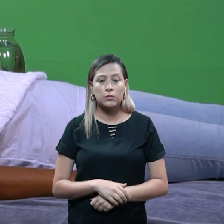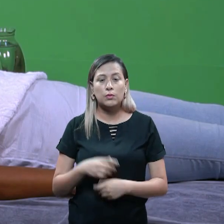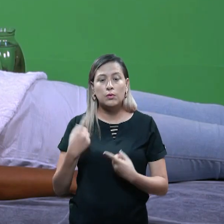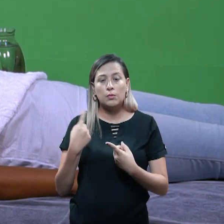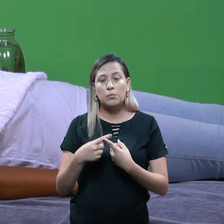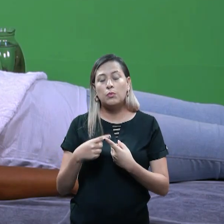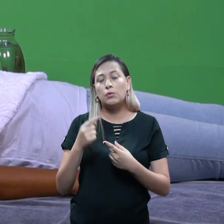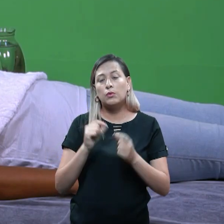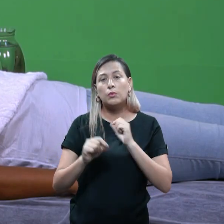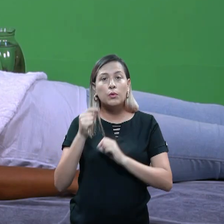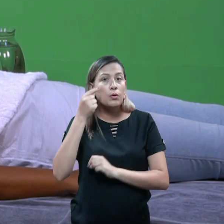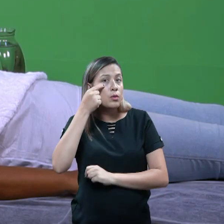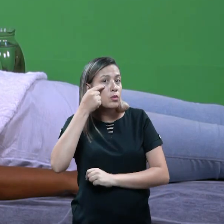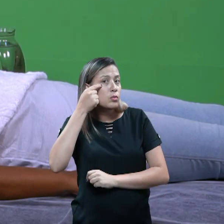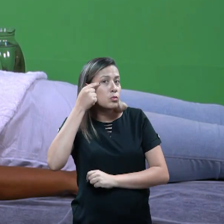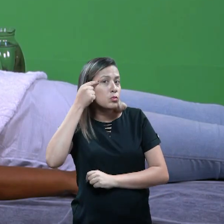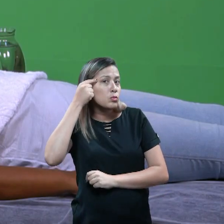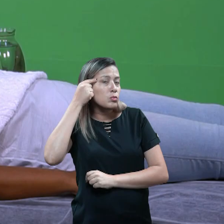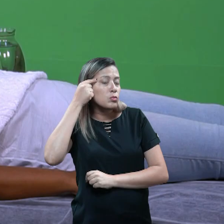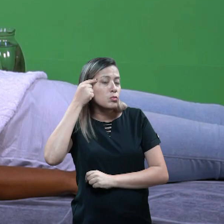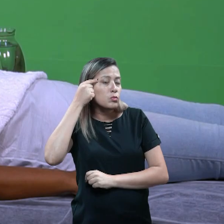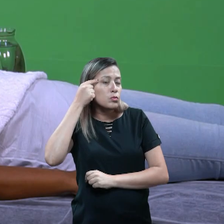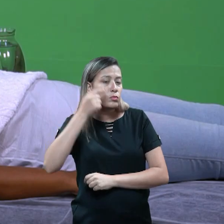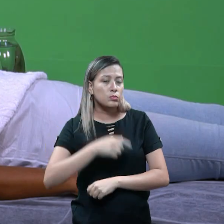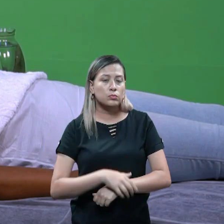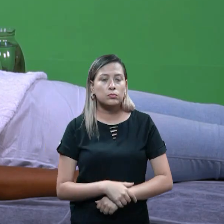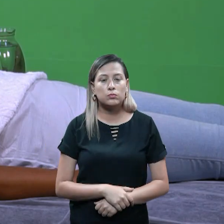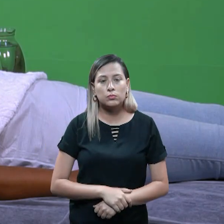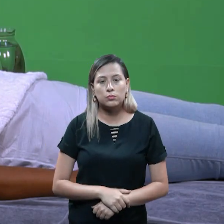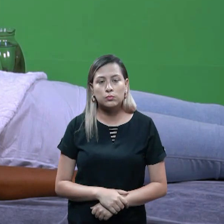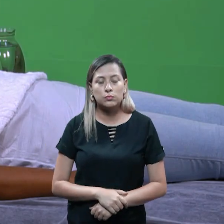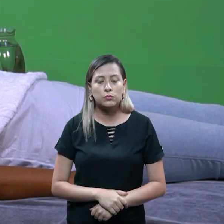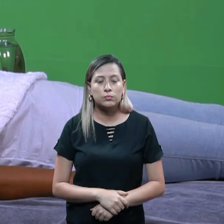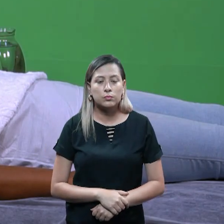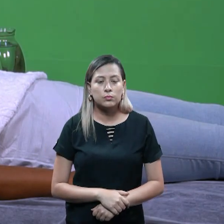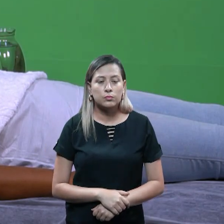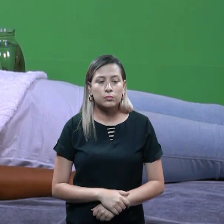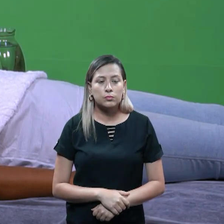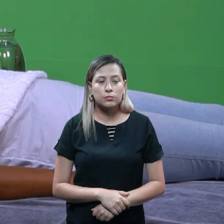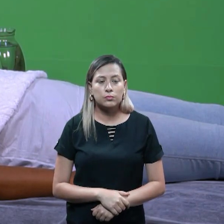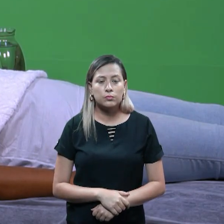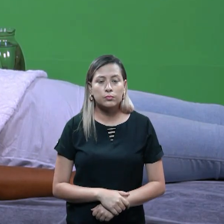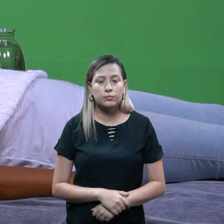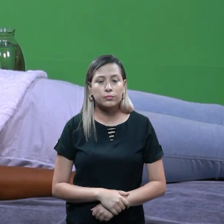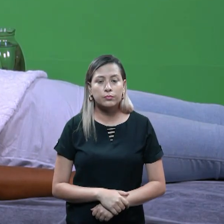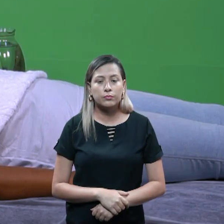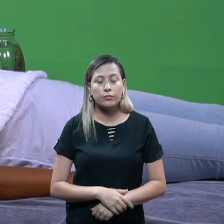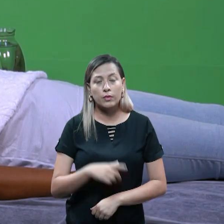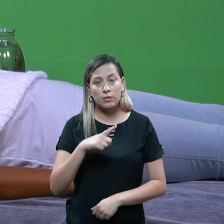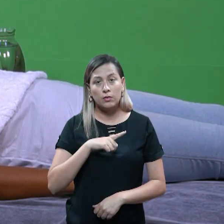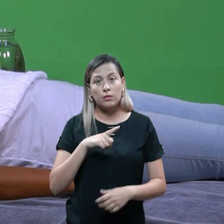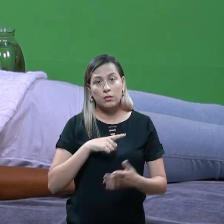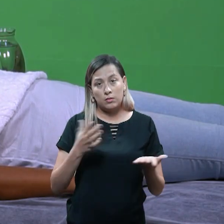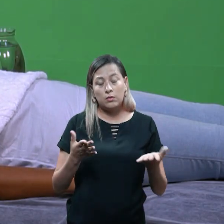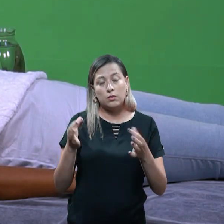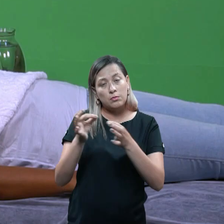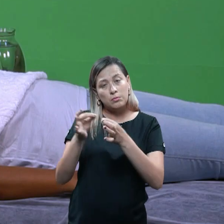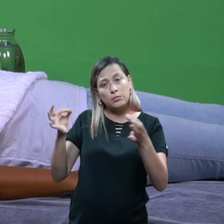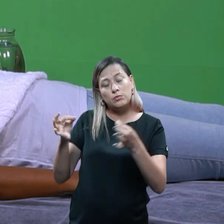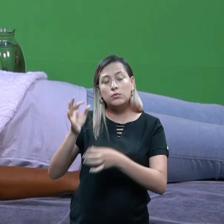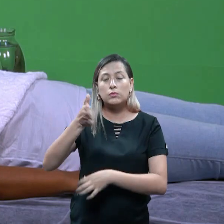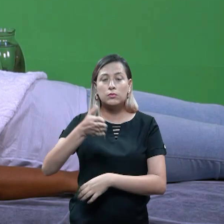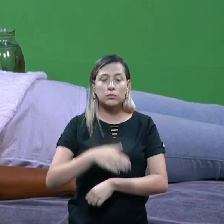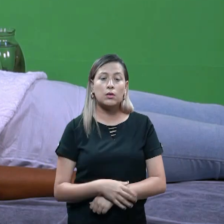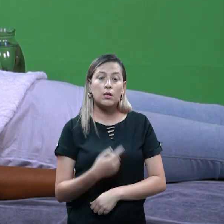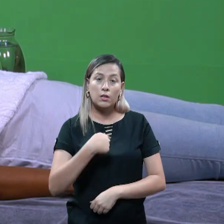cantinho e aqui, ó, o final da sobrancelha, certo? Então, tendo essas duas medidas, eu